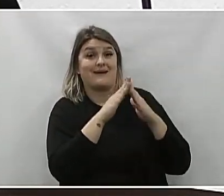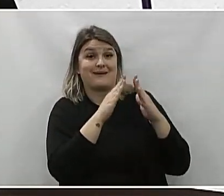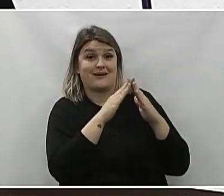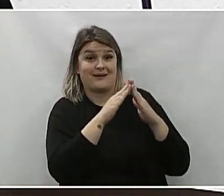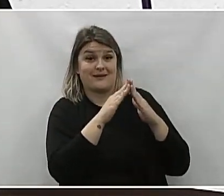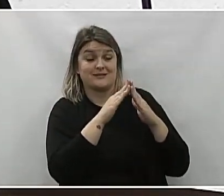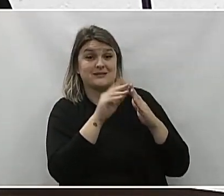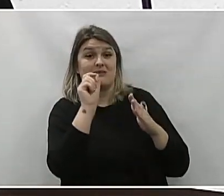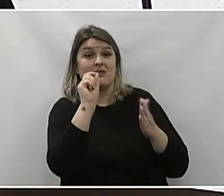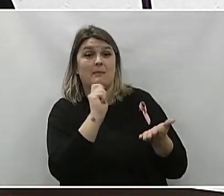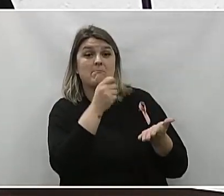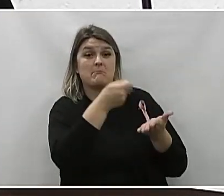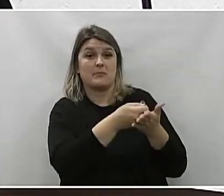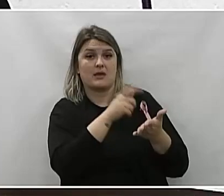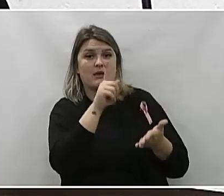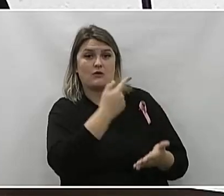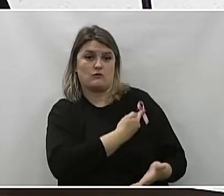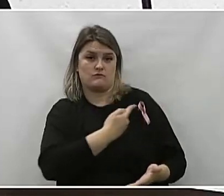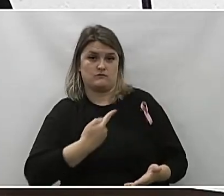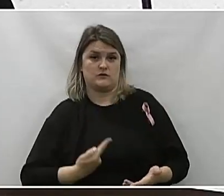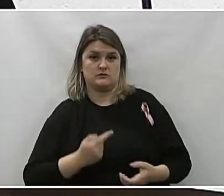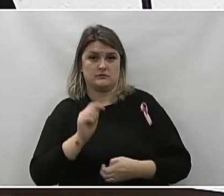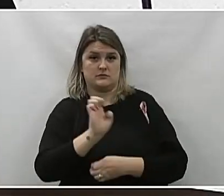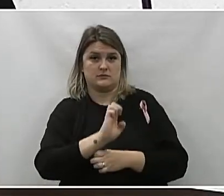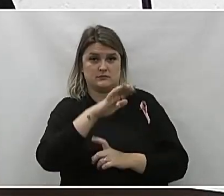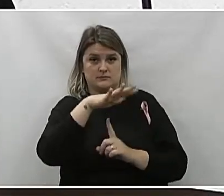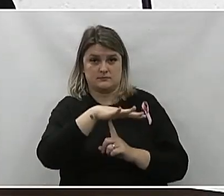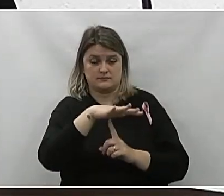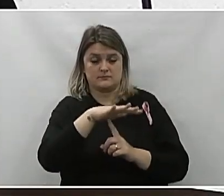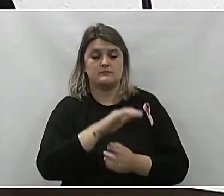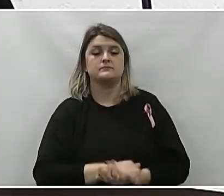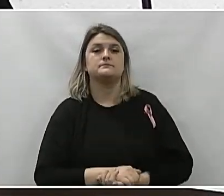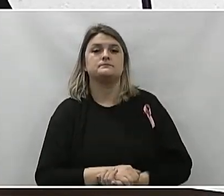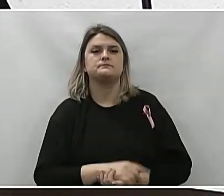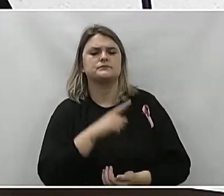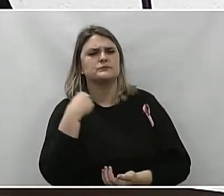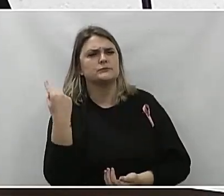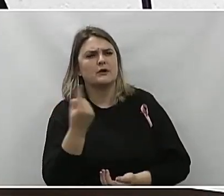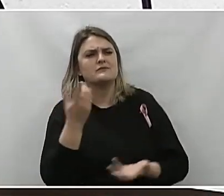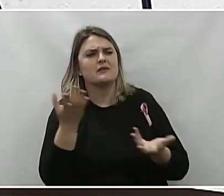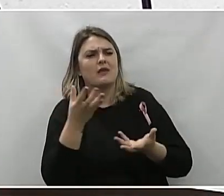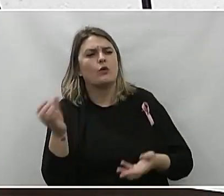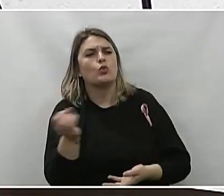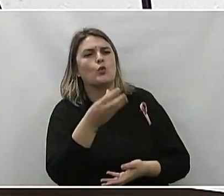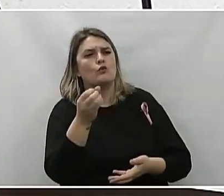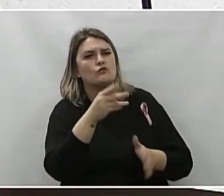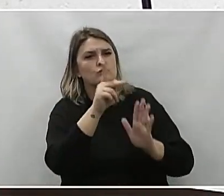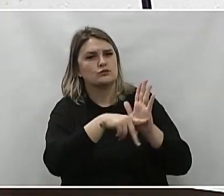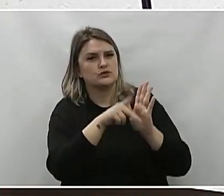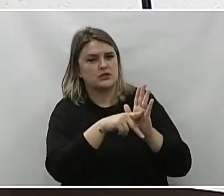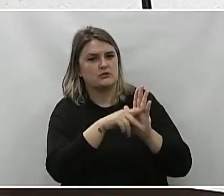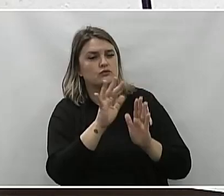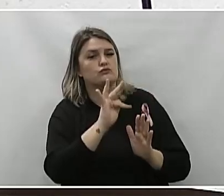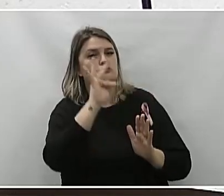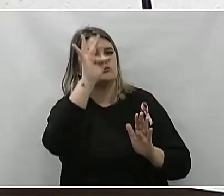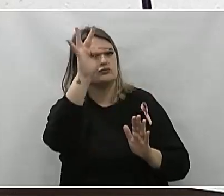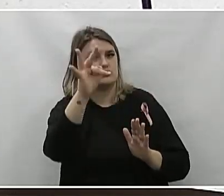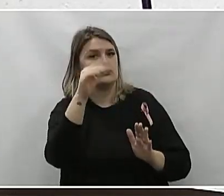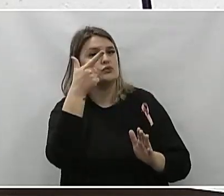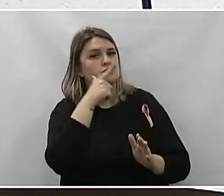Paraná né E também pensando é sempre em avançar em novos projetos para elas